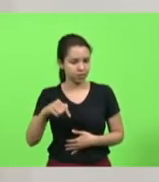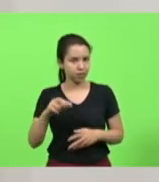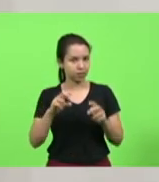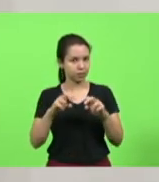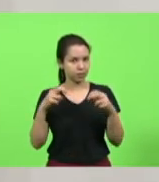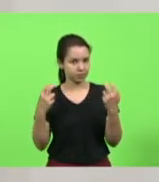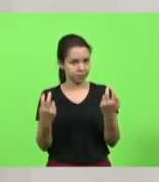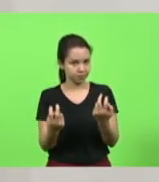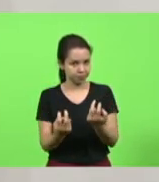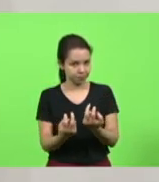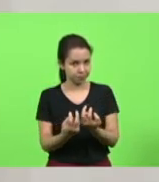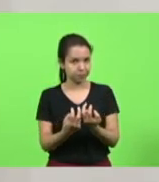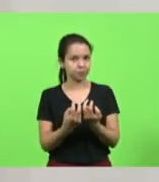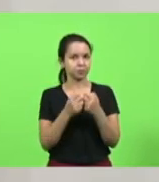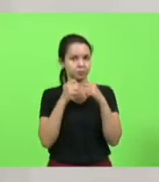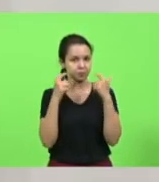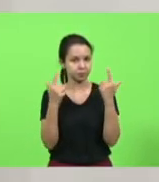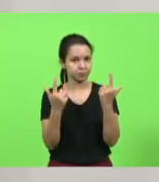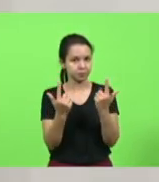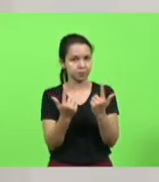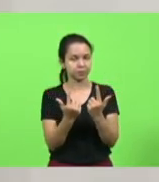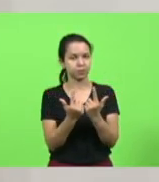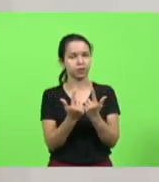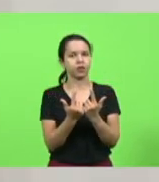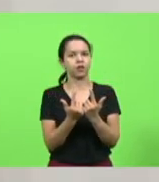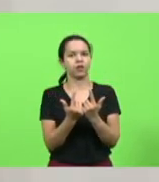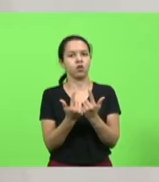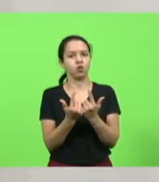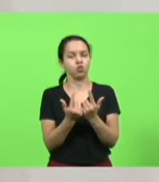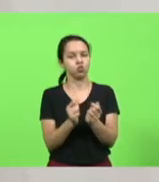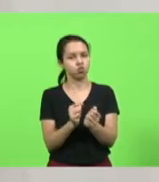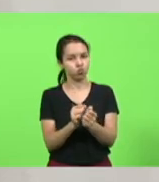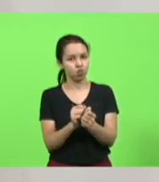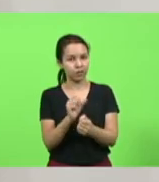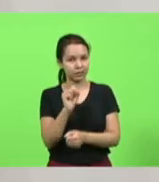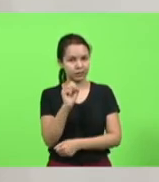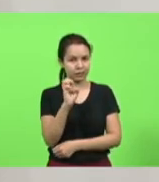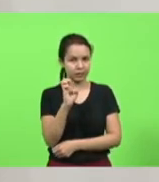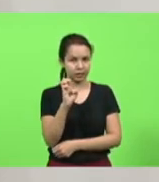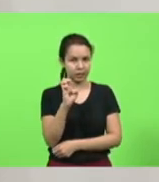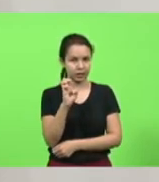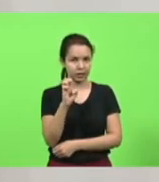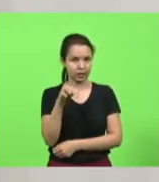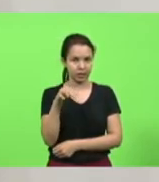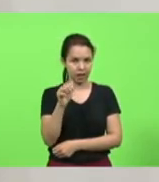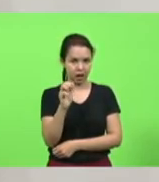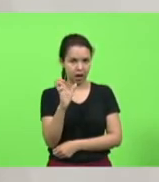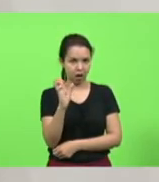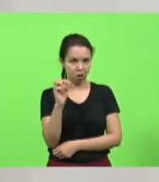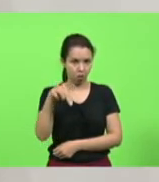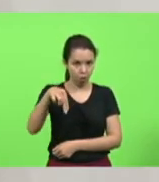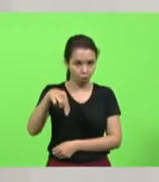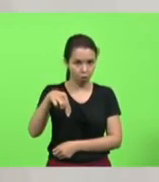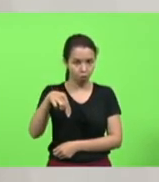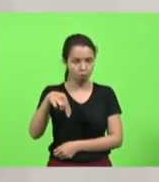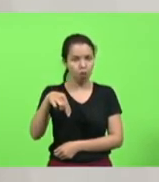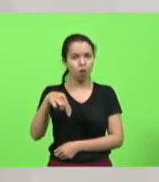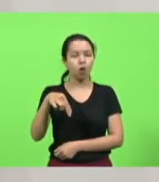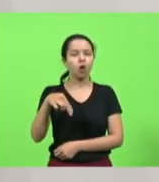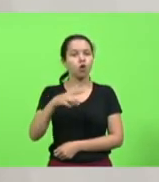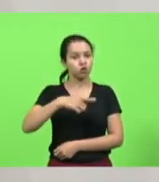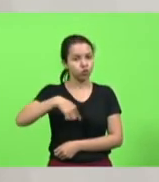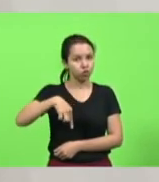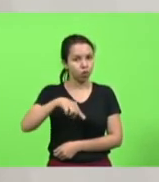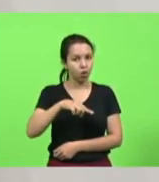Legislativa, através da Senacom, que é a Secretaria Nacional do Consumidor, a gente poder fazer